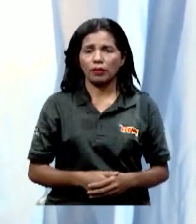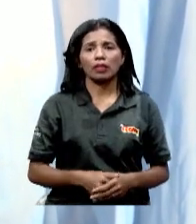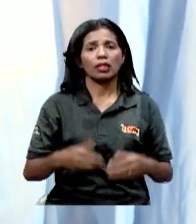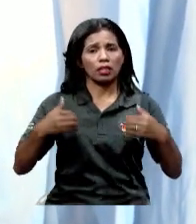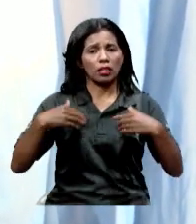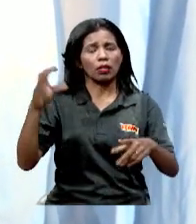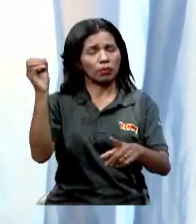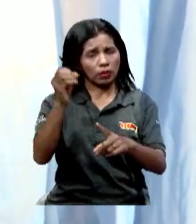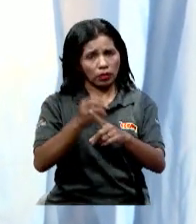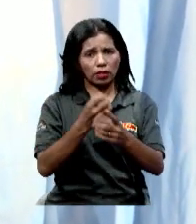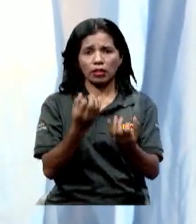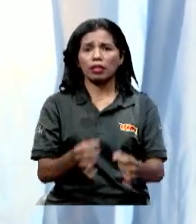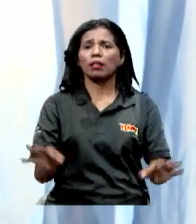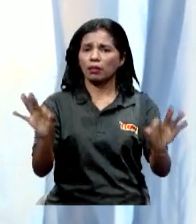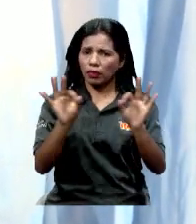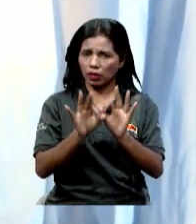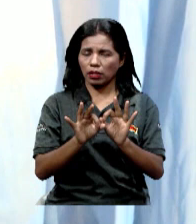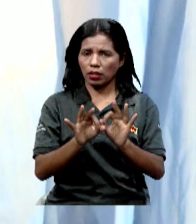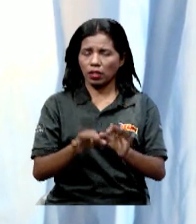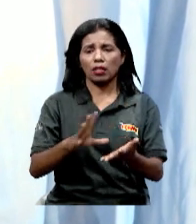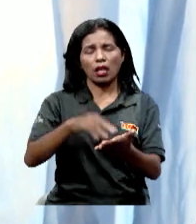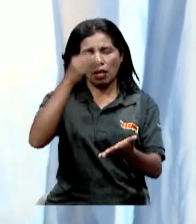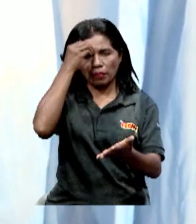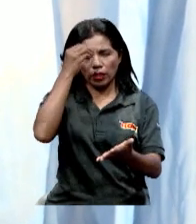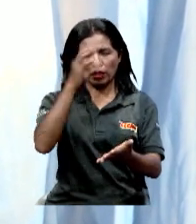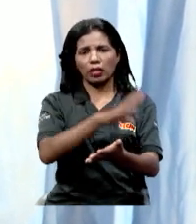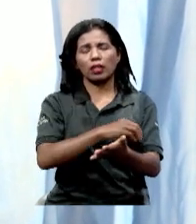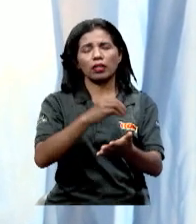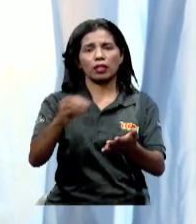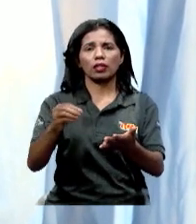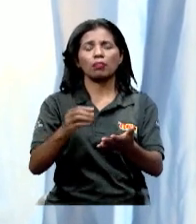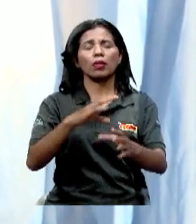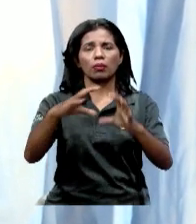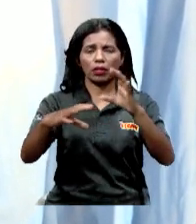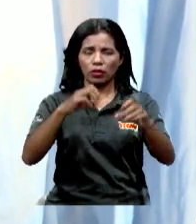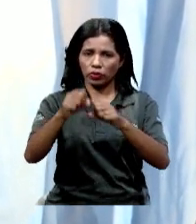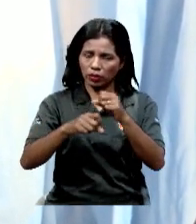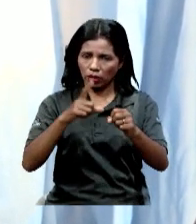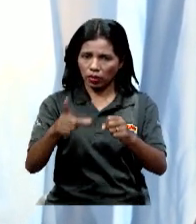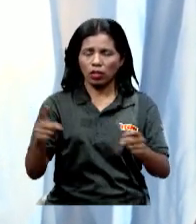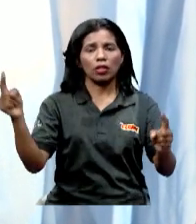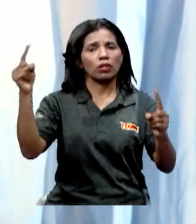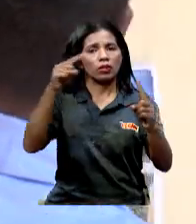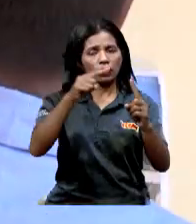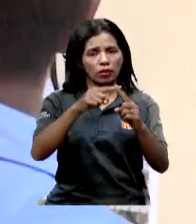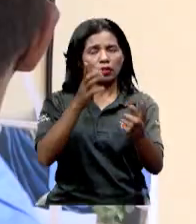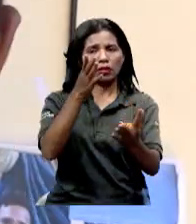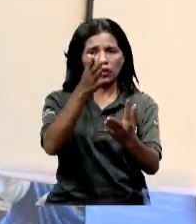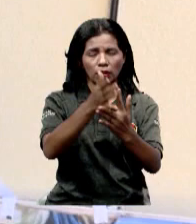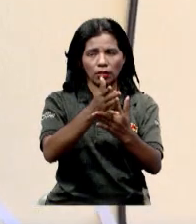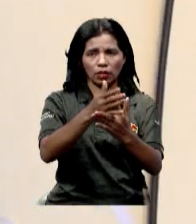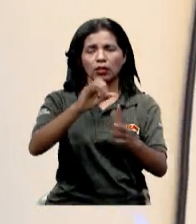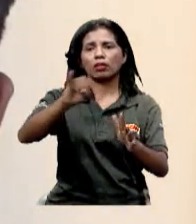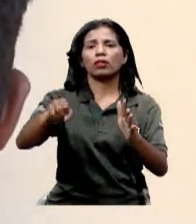oportunidade nebe importante atubela aprende teoria ia área de comunicação social quando nebe leto ia tama ia mundo ida